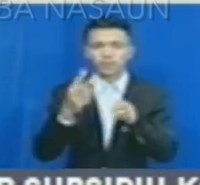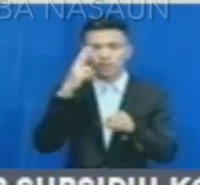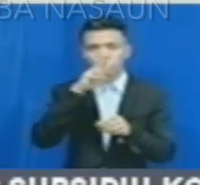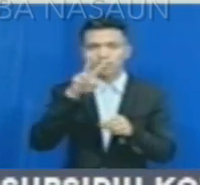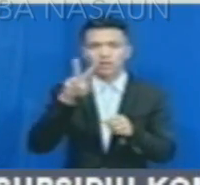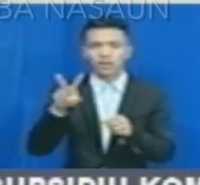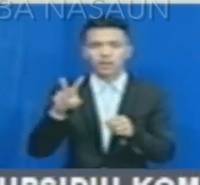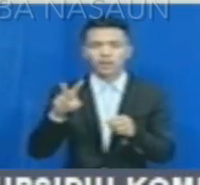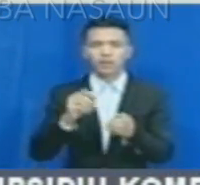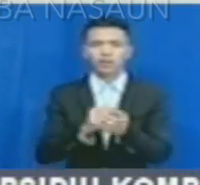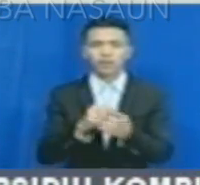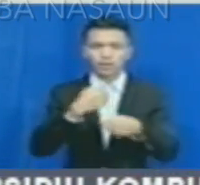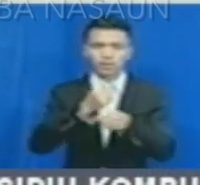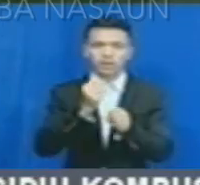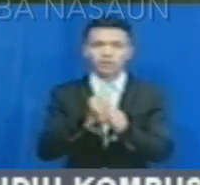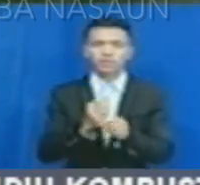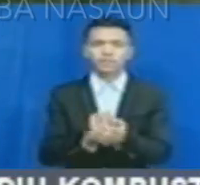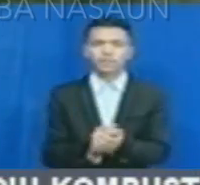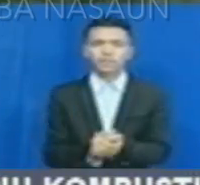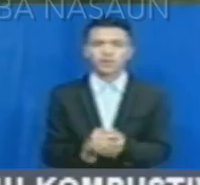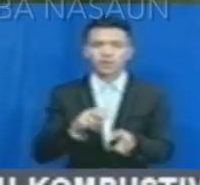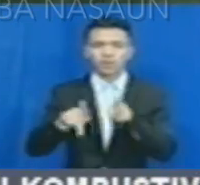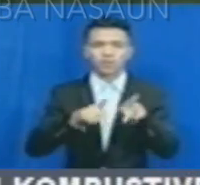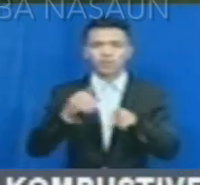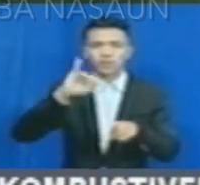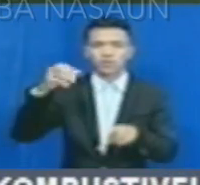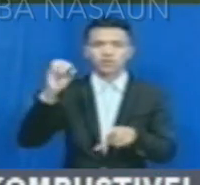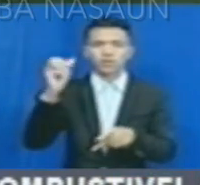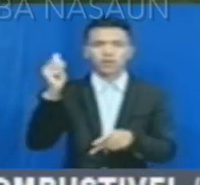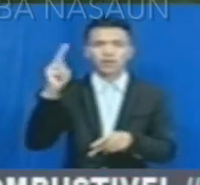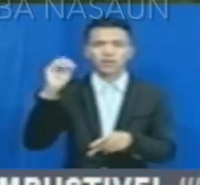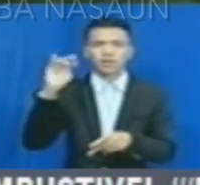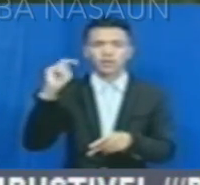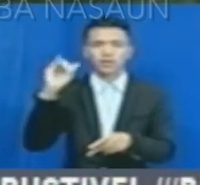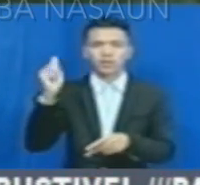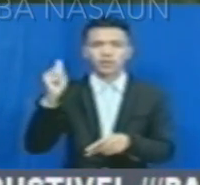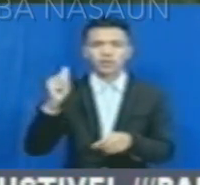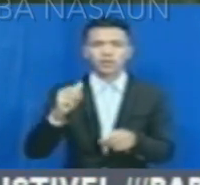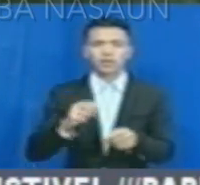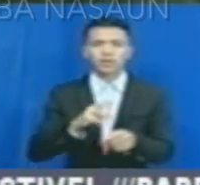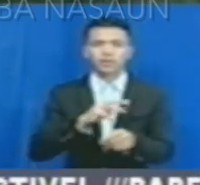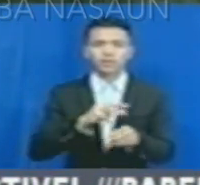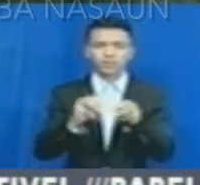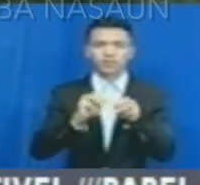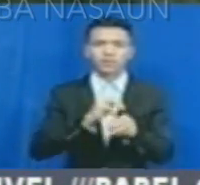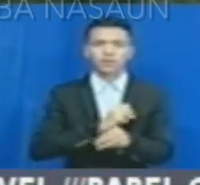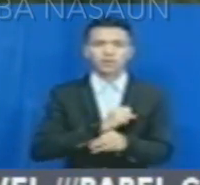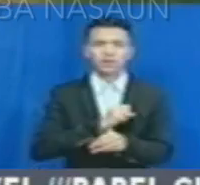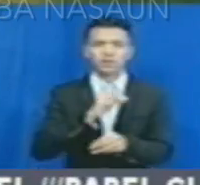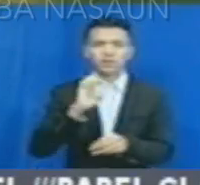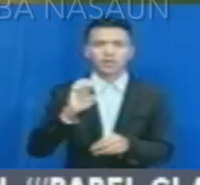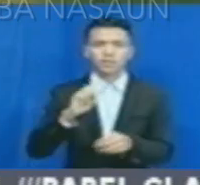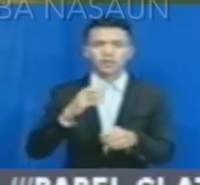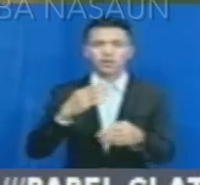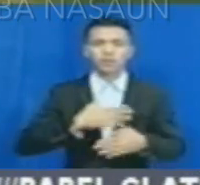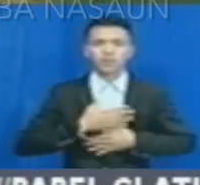Bahia, implementação serenete. Comunidade Zuanina da Costa Suco Letoforro Posto Administrativo Same elogia o programa Mão